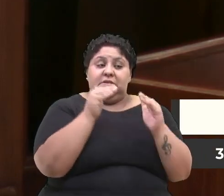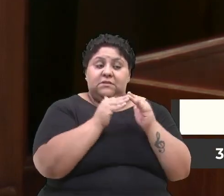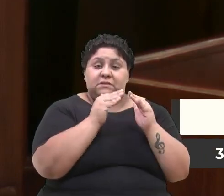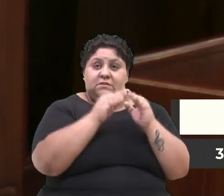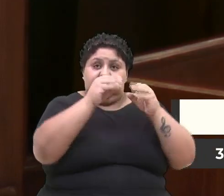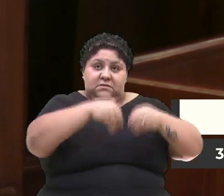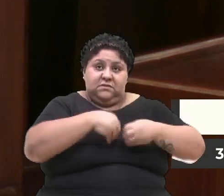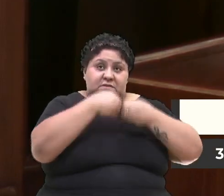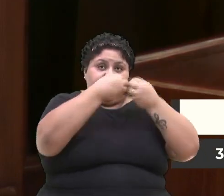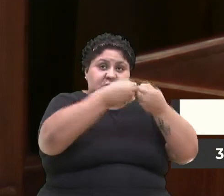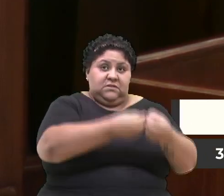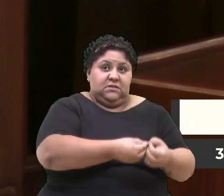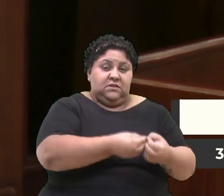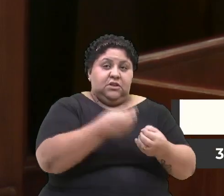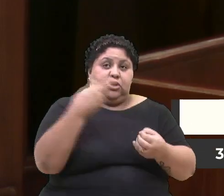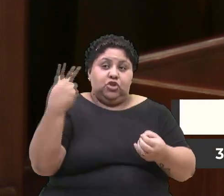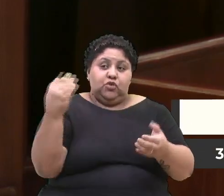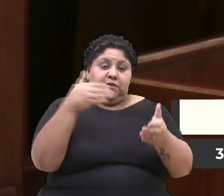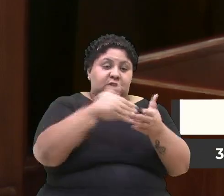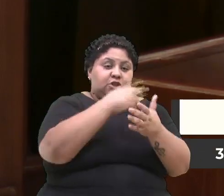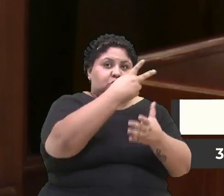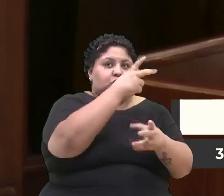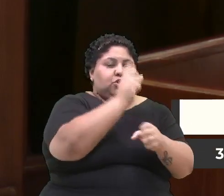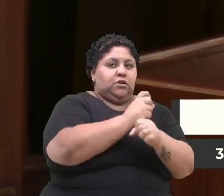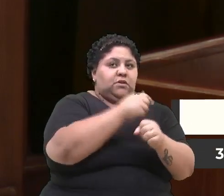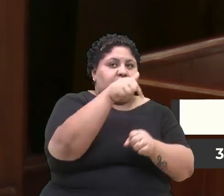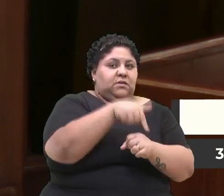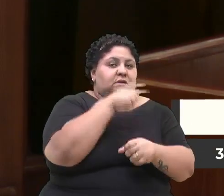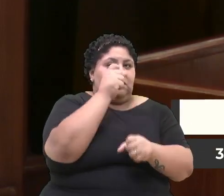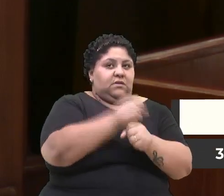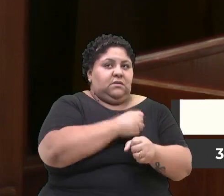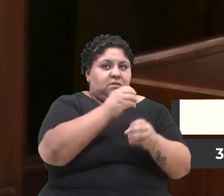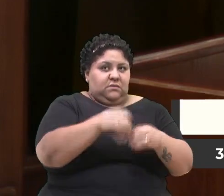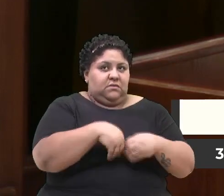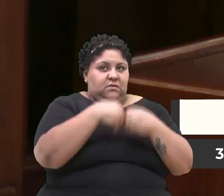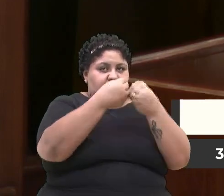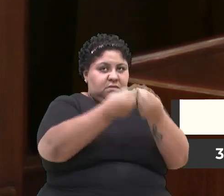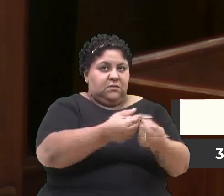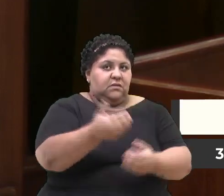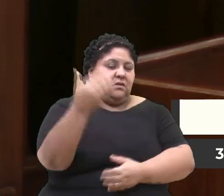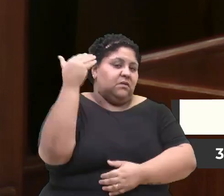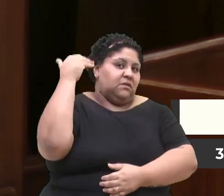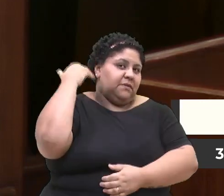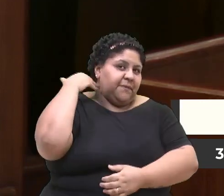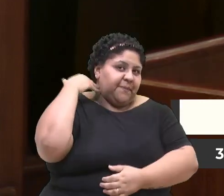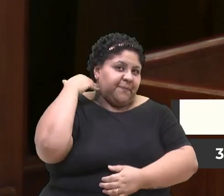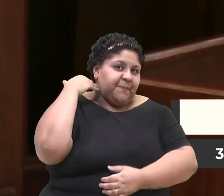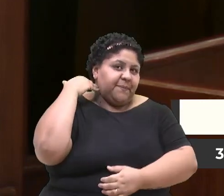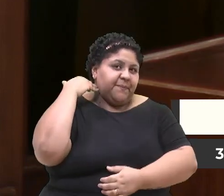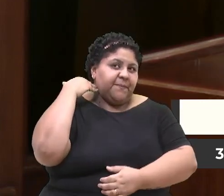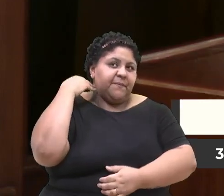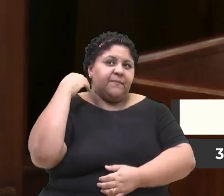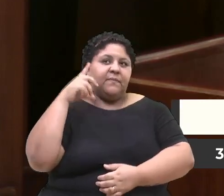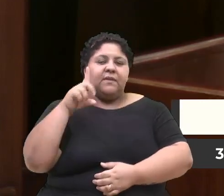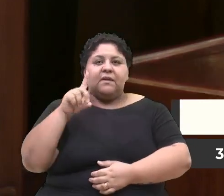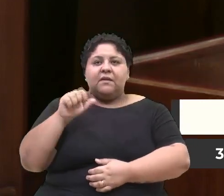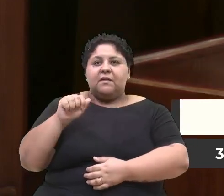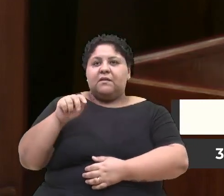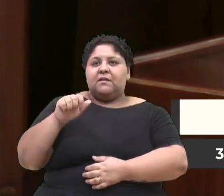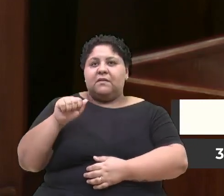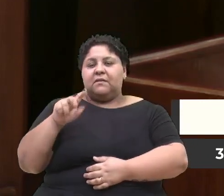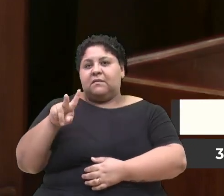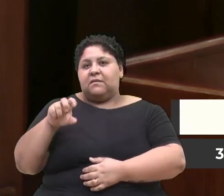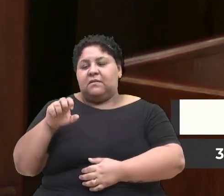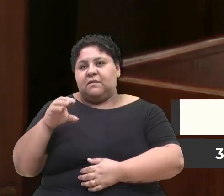de 2 em 2 anos. Esse ano nós entregaremos a juíza da VEC, mas também diretora